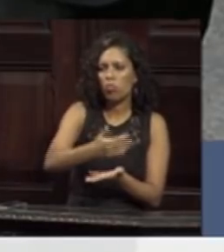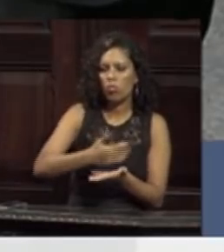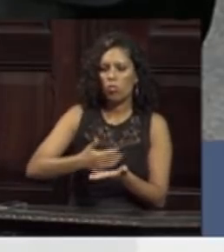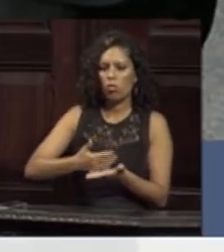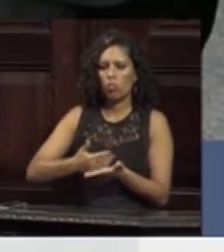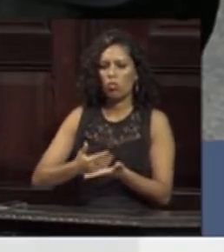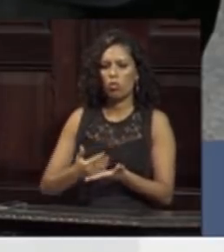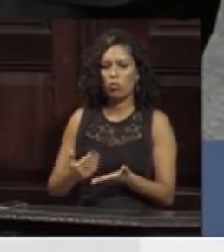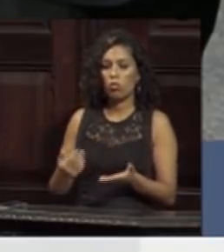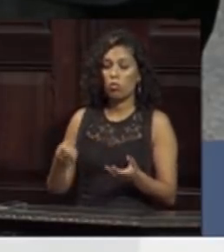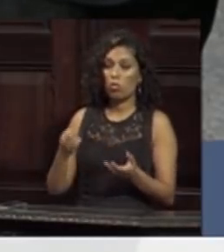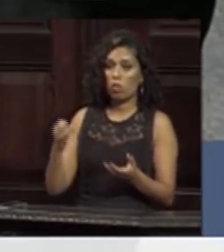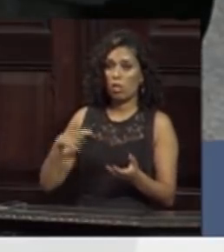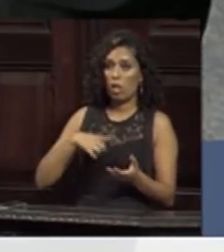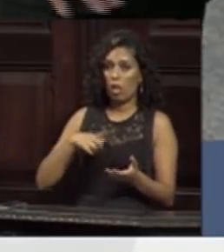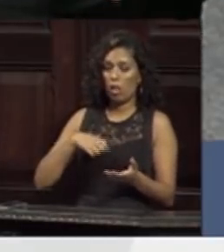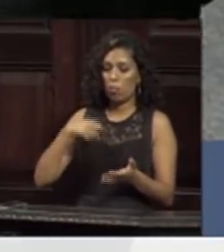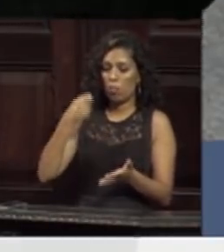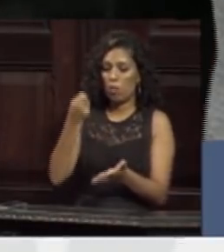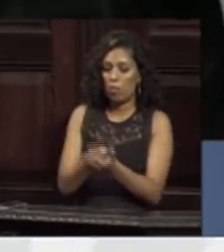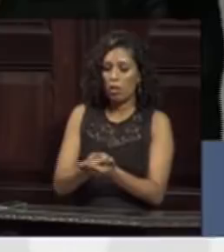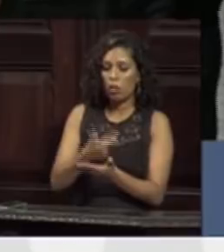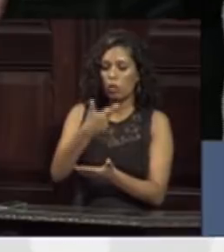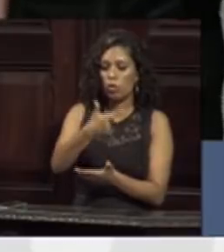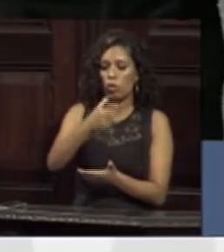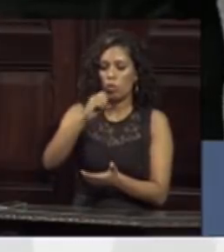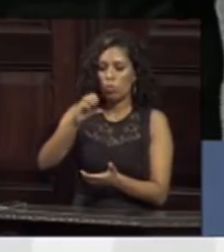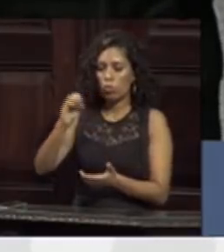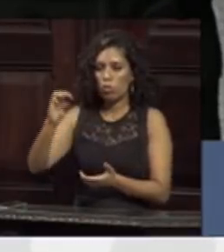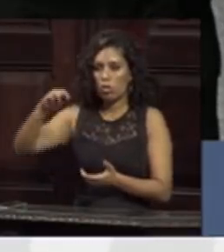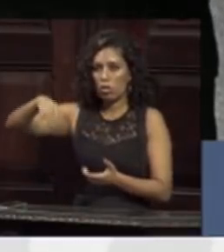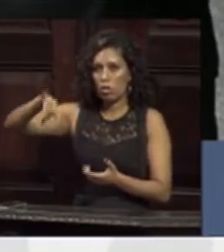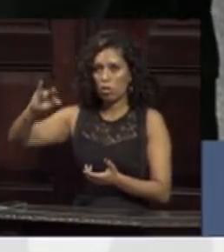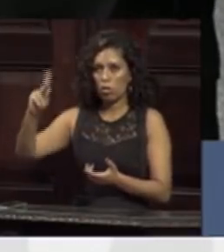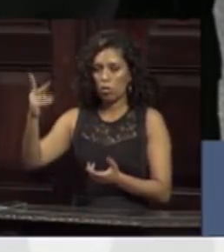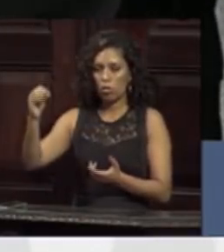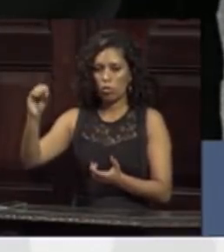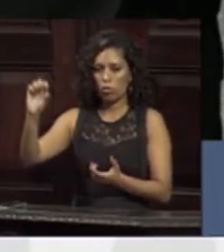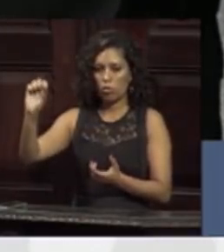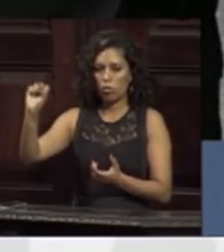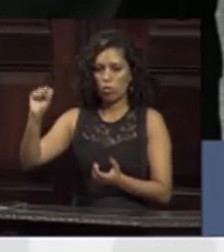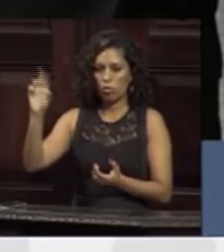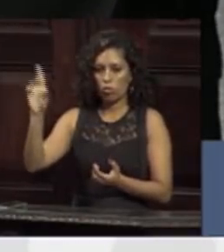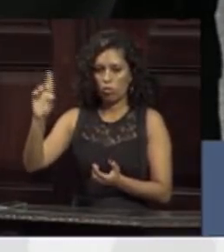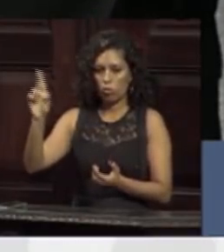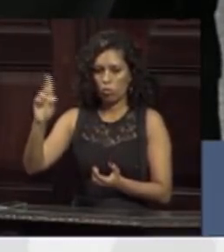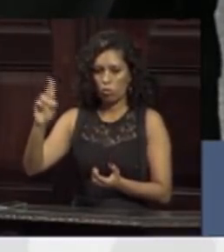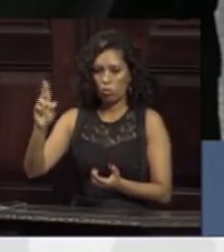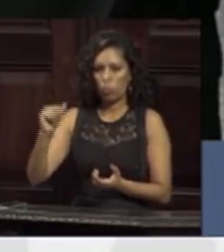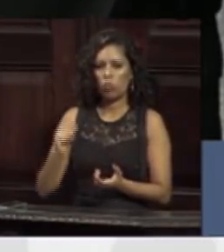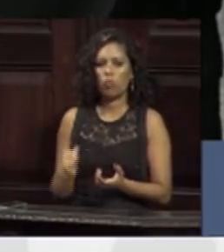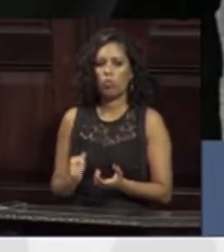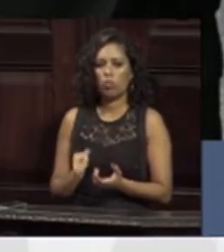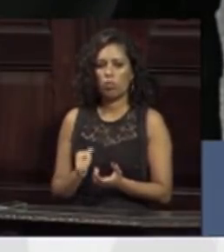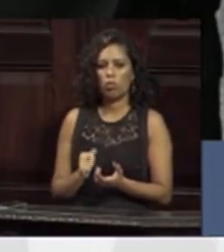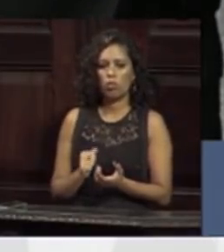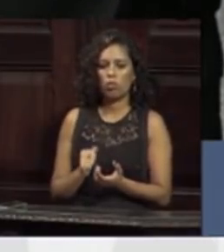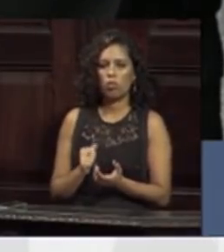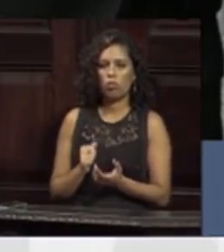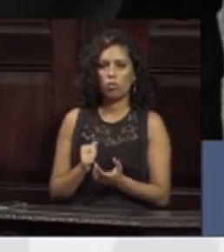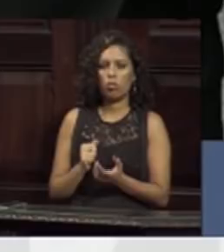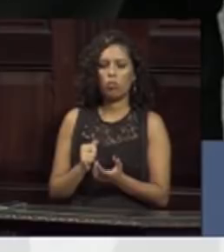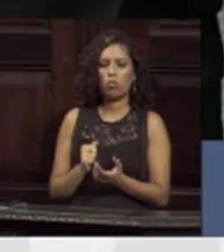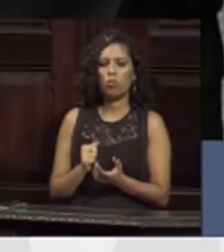de 200 milhões de reais no aperfeiçoamento da máquina tributária de